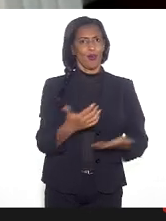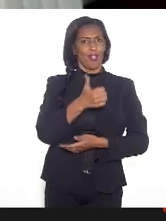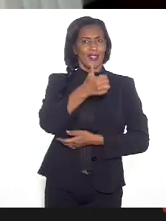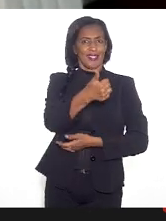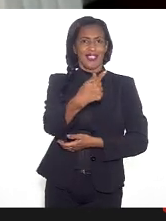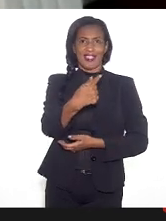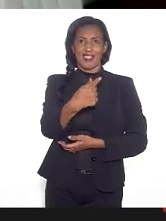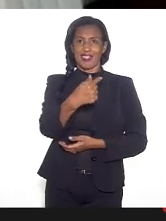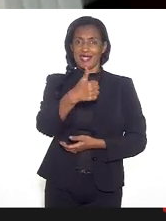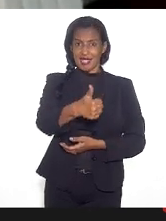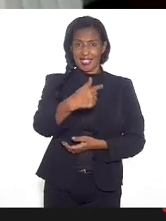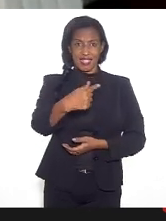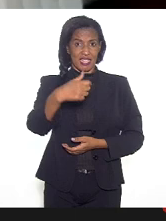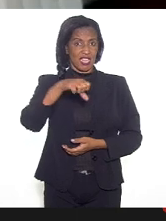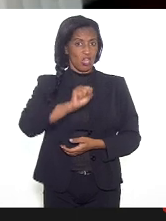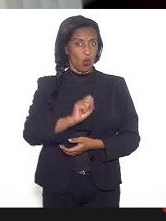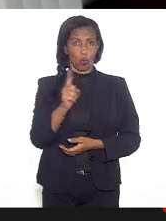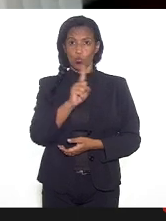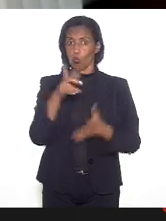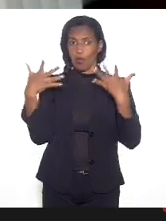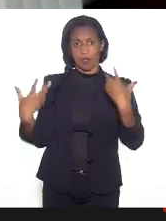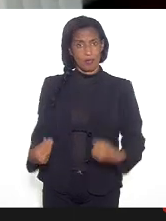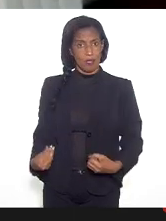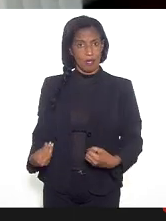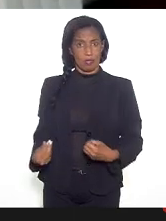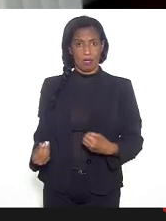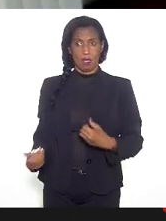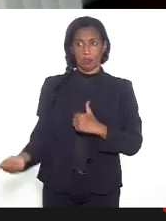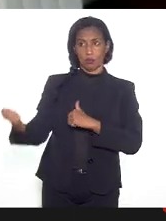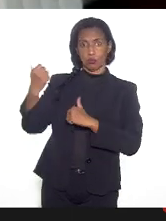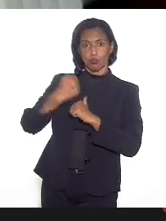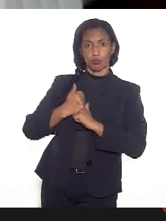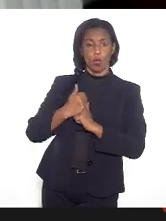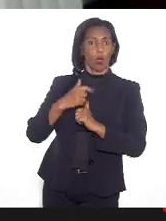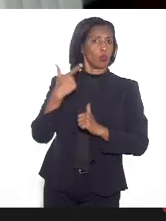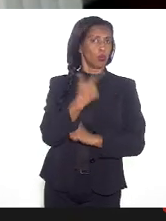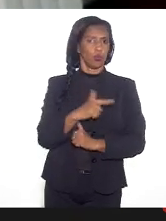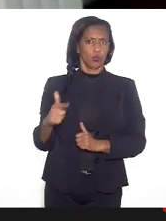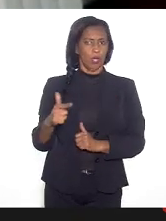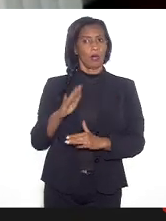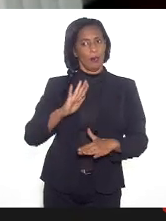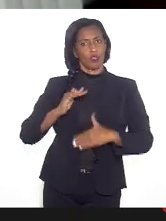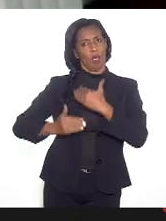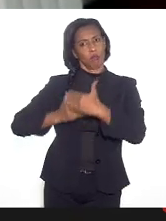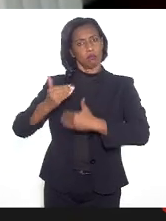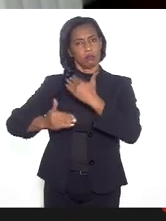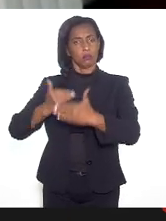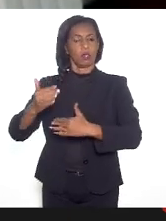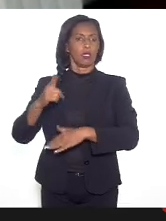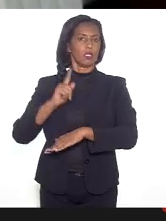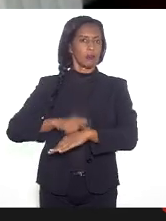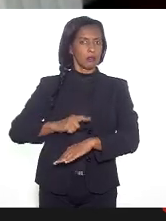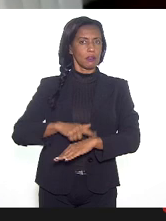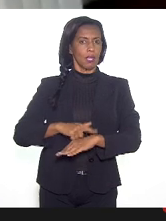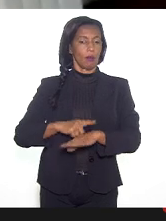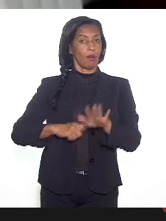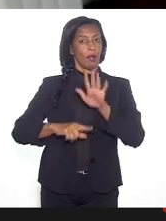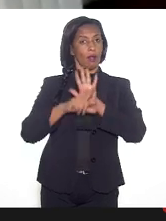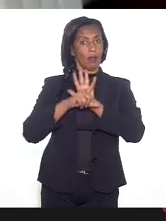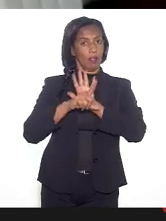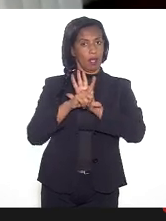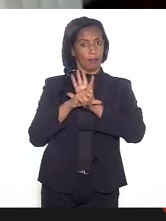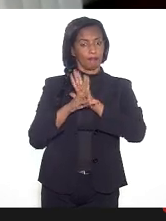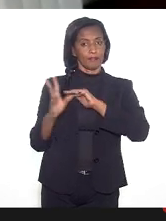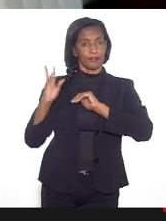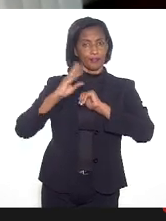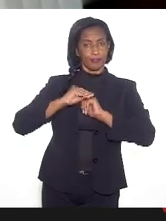Complementar 178 não permite essa reposição, mas já houve uma evolução nesse meio tempo. A Lei